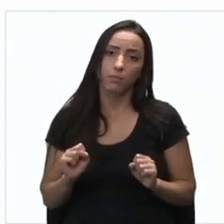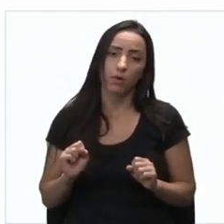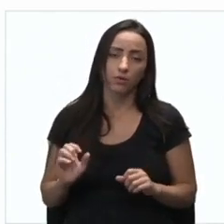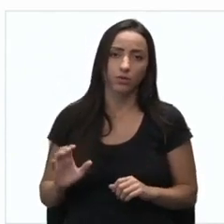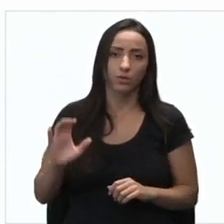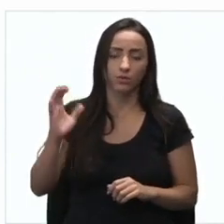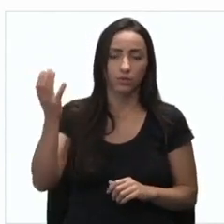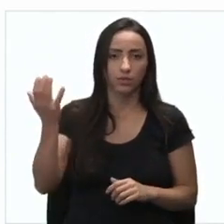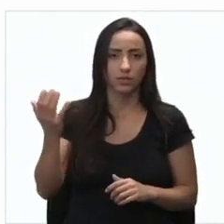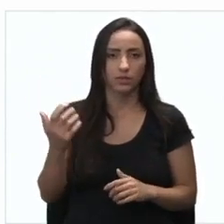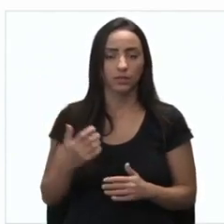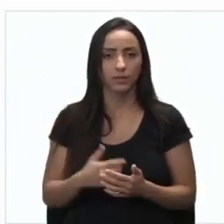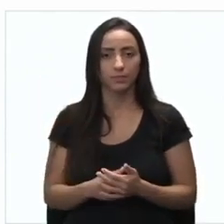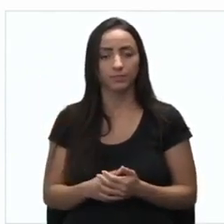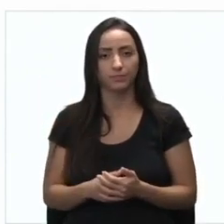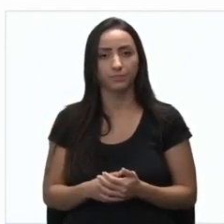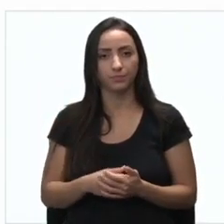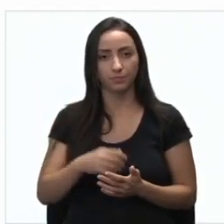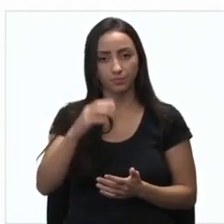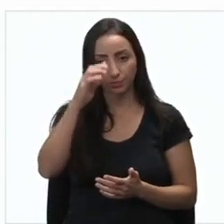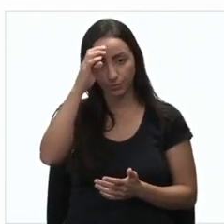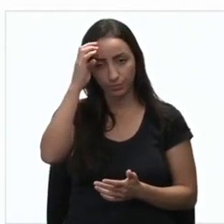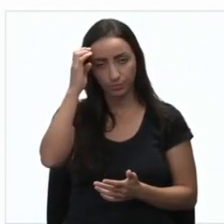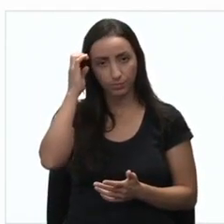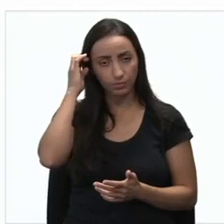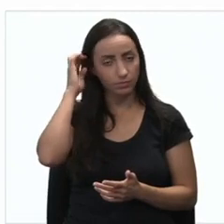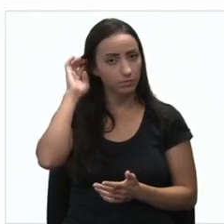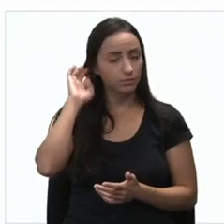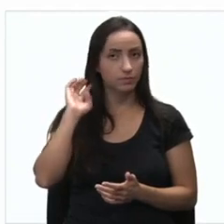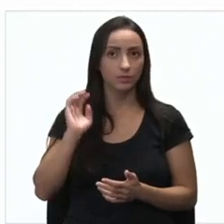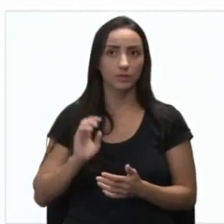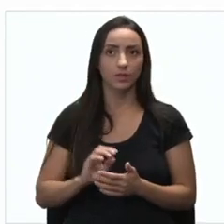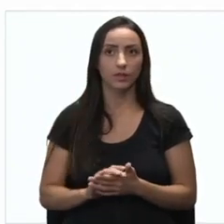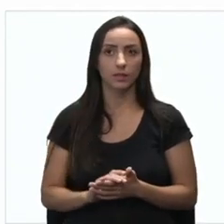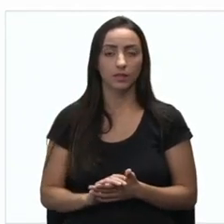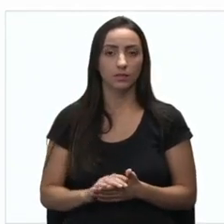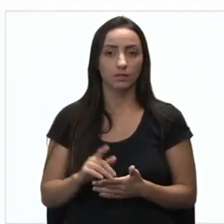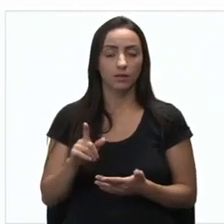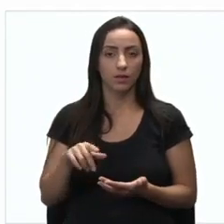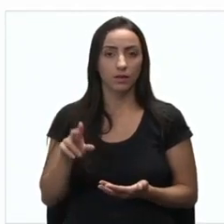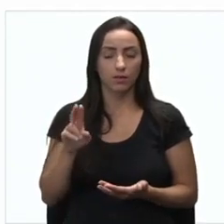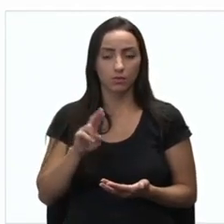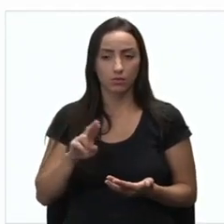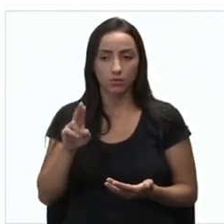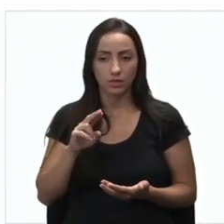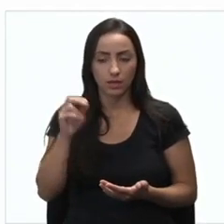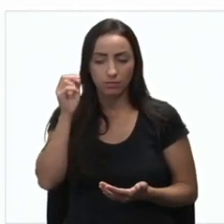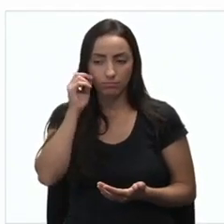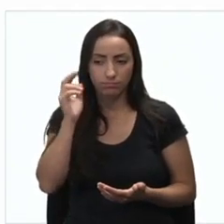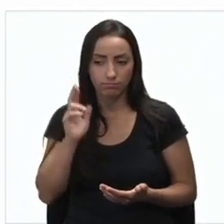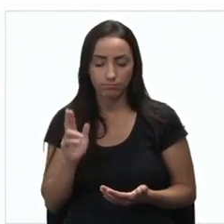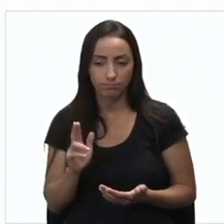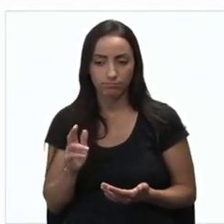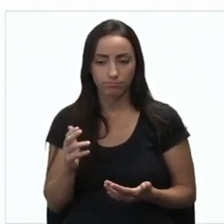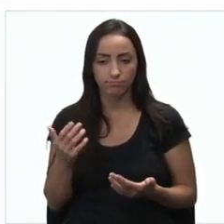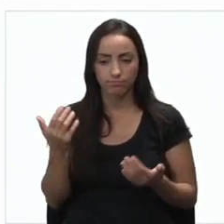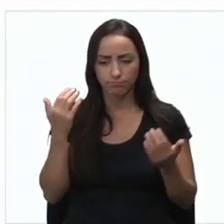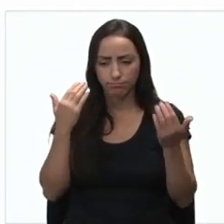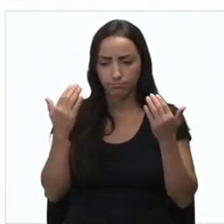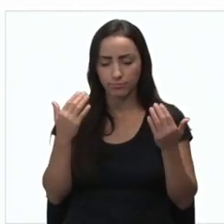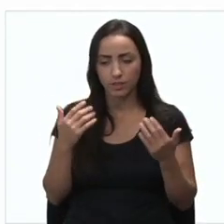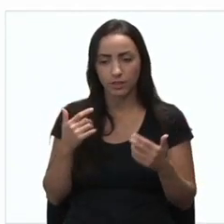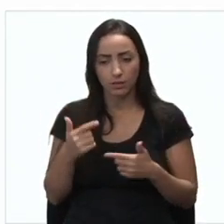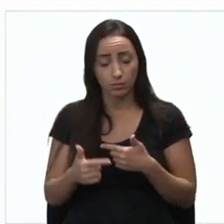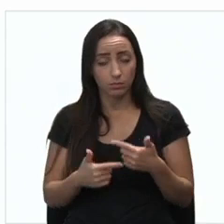do trabalho. Então, o uso de si é o uso do seu corpo, do seu intelecto, da sua subjetividade